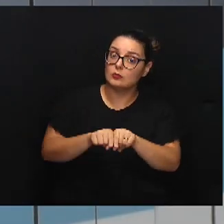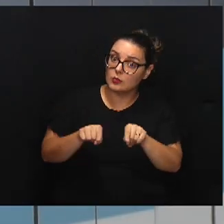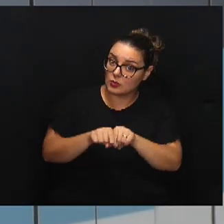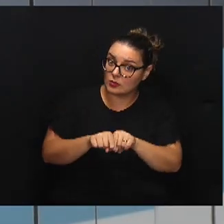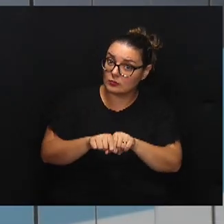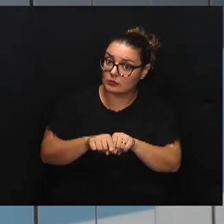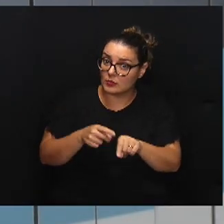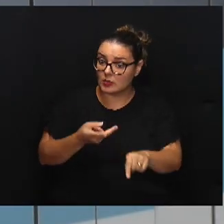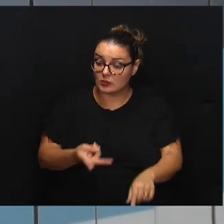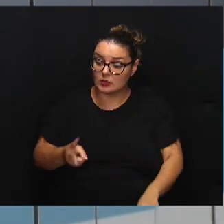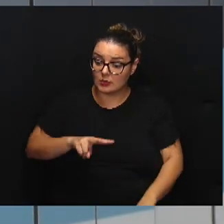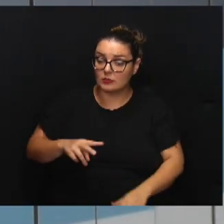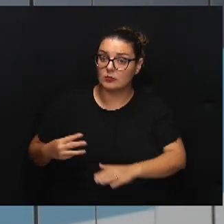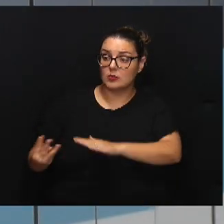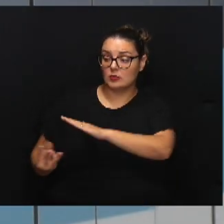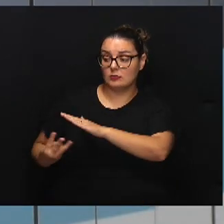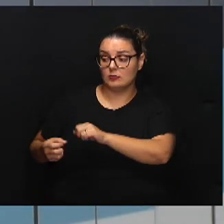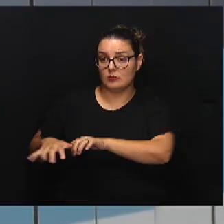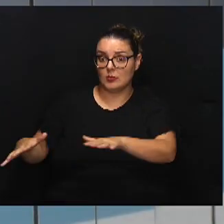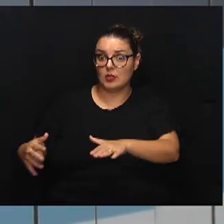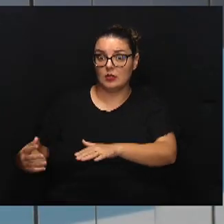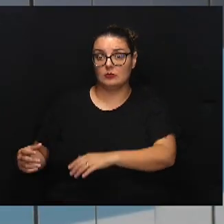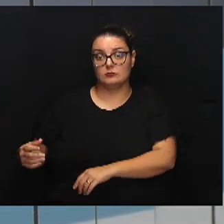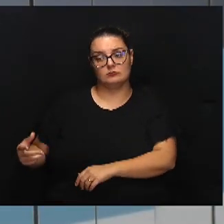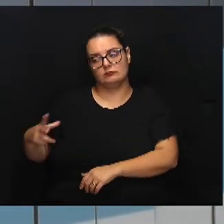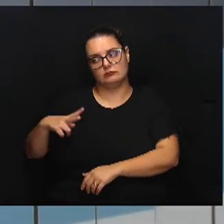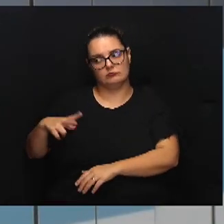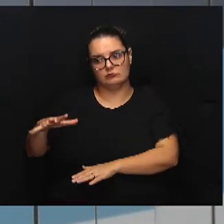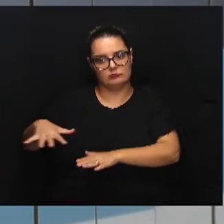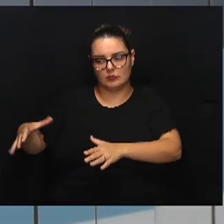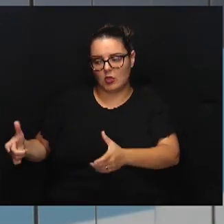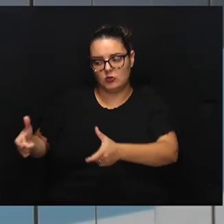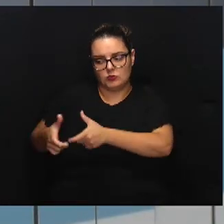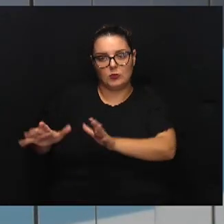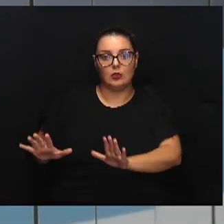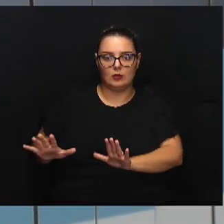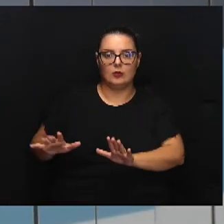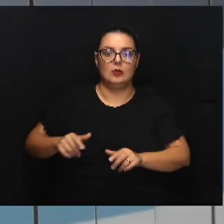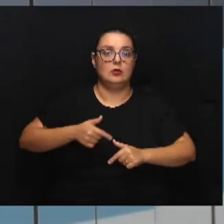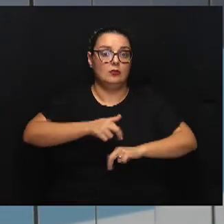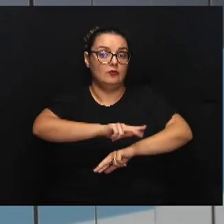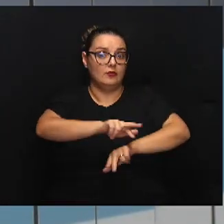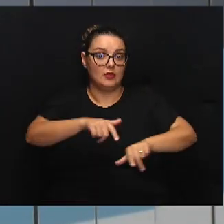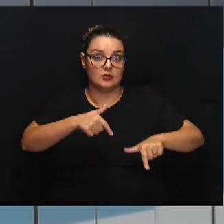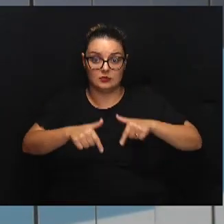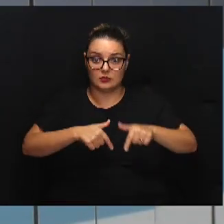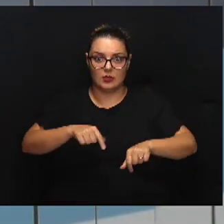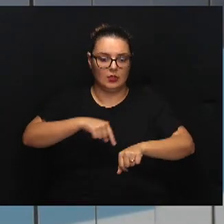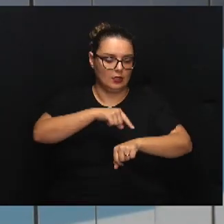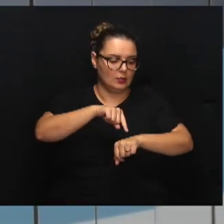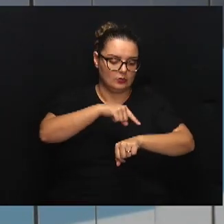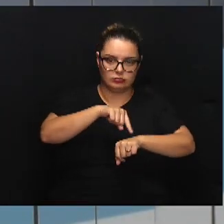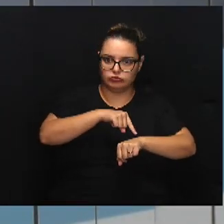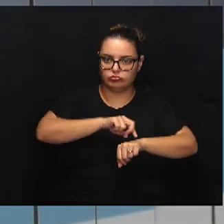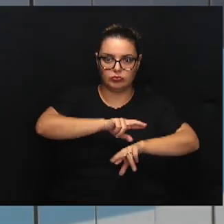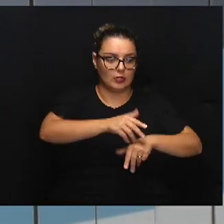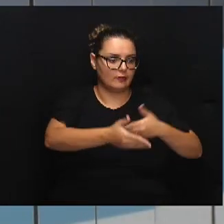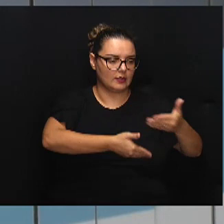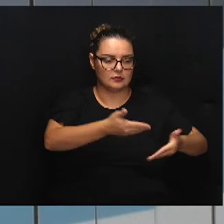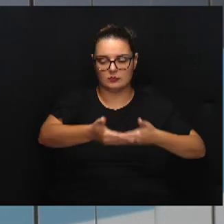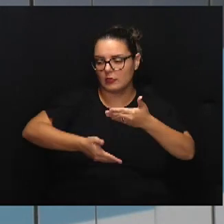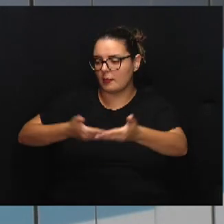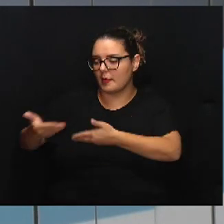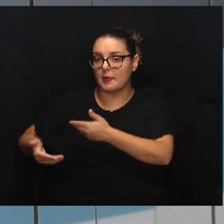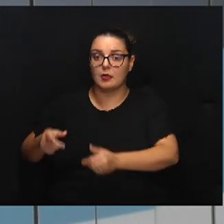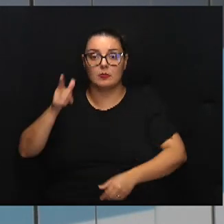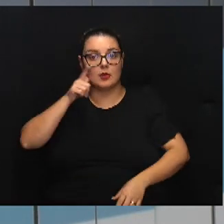reversão das terceirizações e das privatizações. Muitos trabalhadores, eles fazem uma carga horária em diversos serviços para